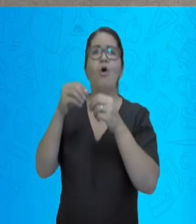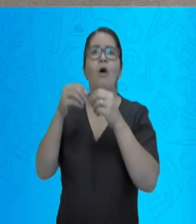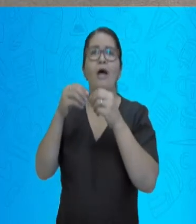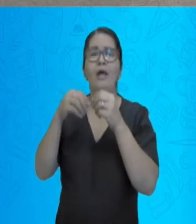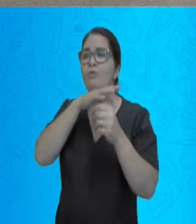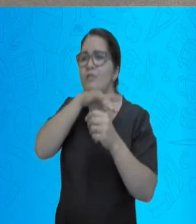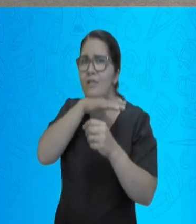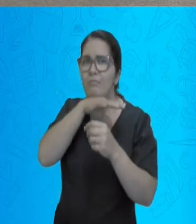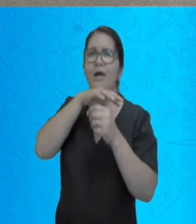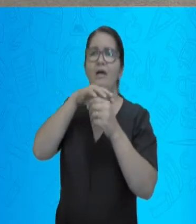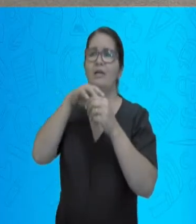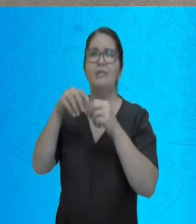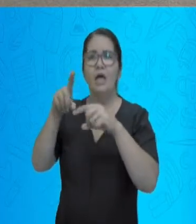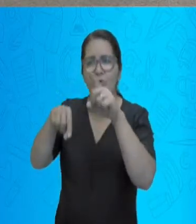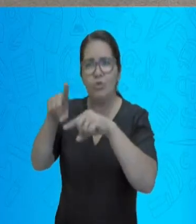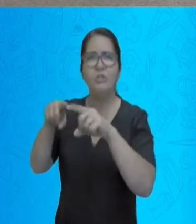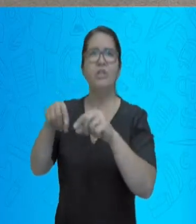É importante treinar.